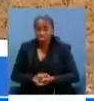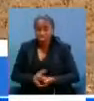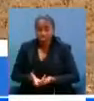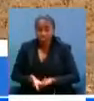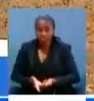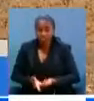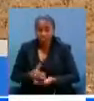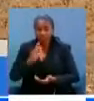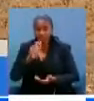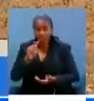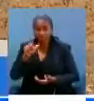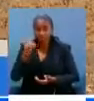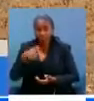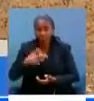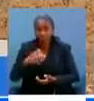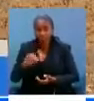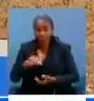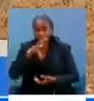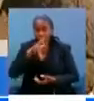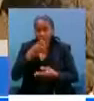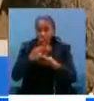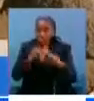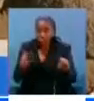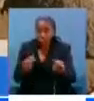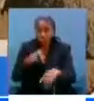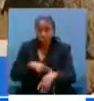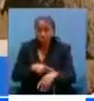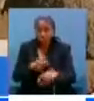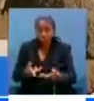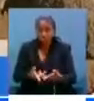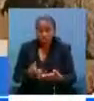seca. Filinto Brito defende que as soluções neste momento passam